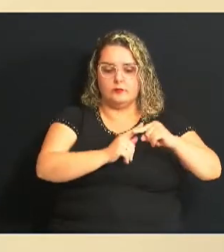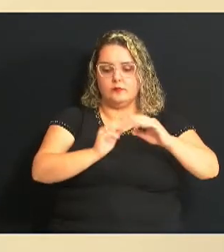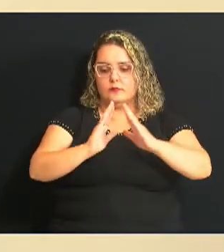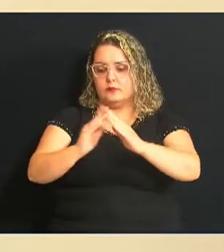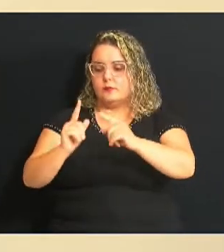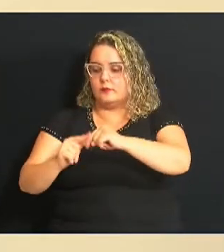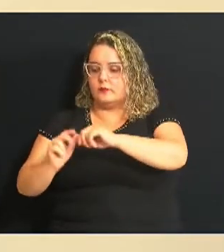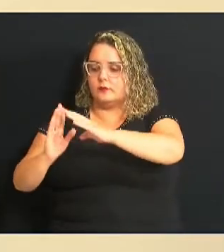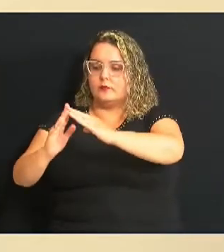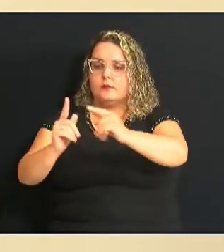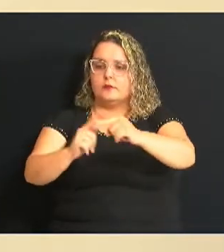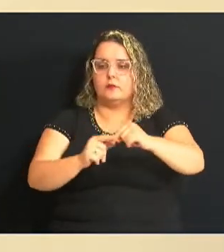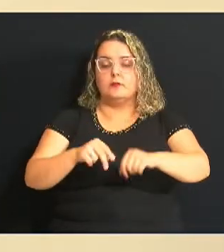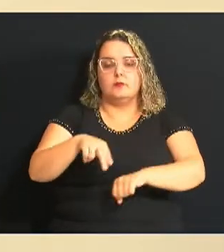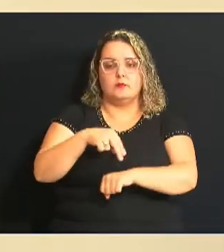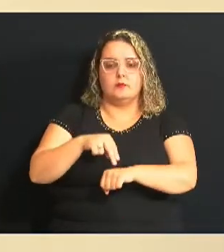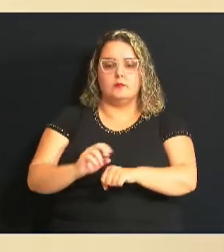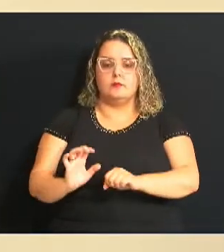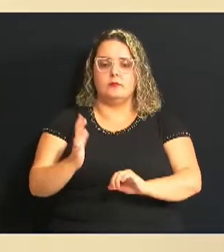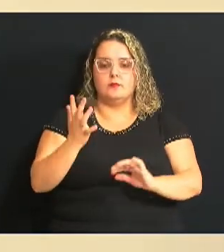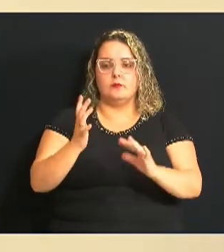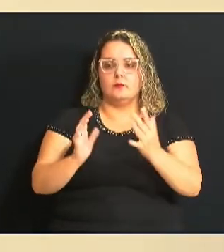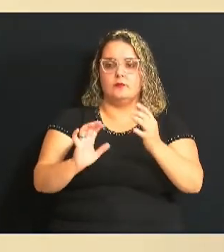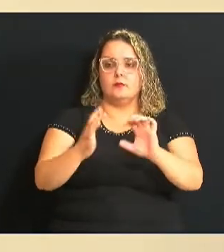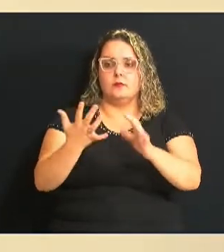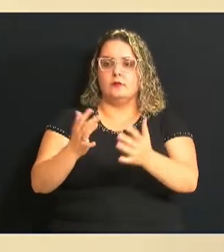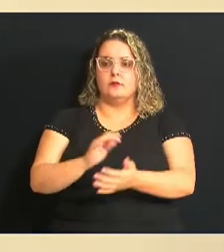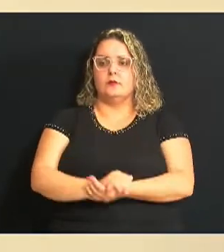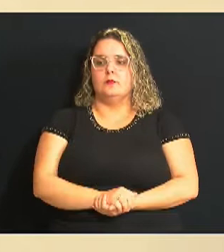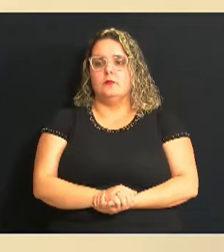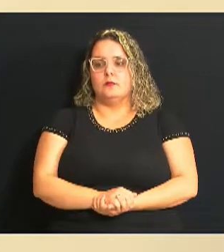nacionais apareceram, como